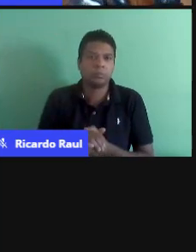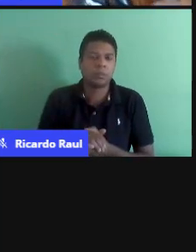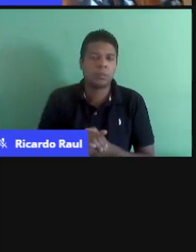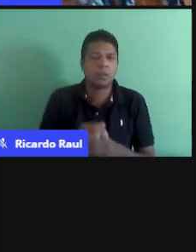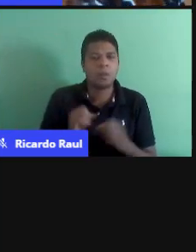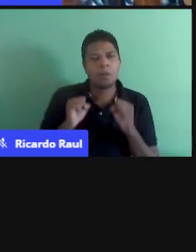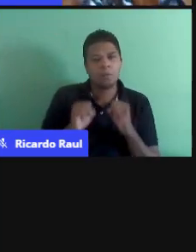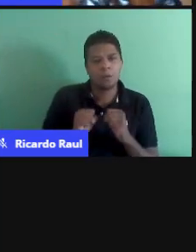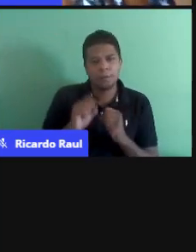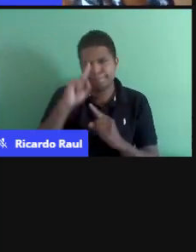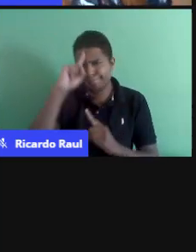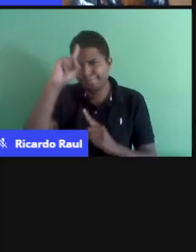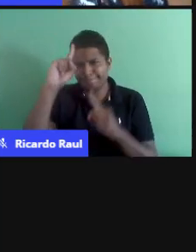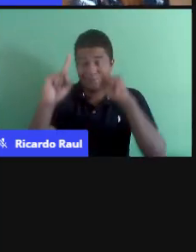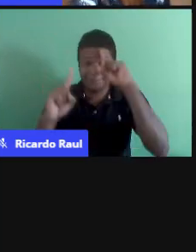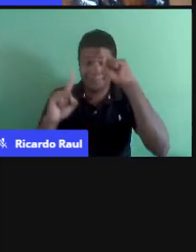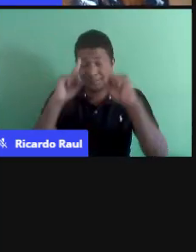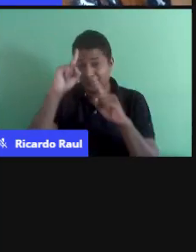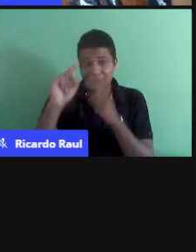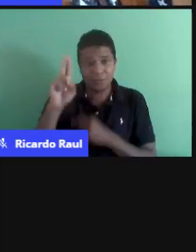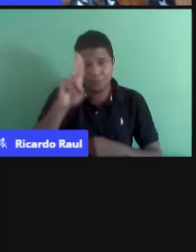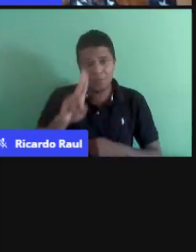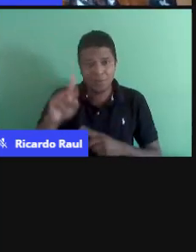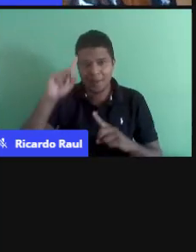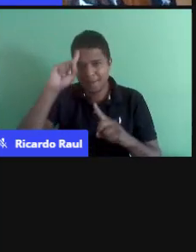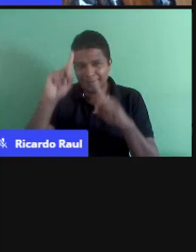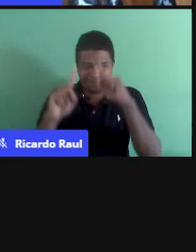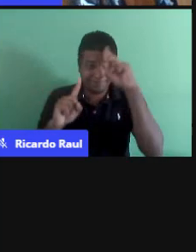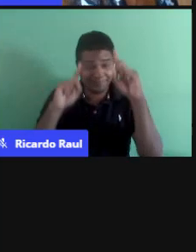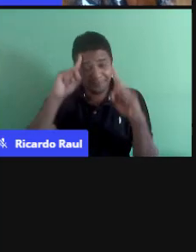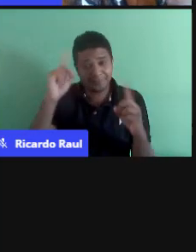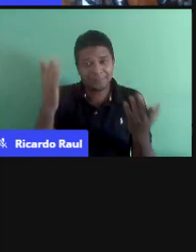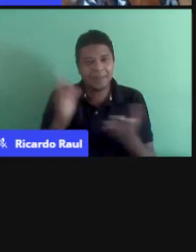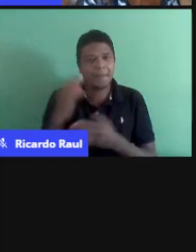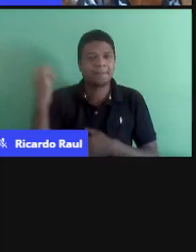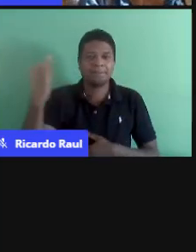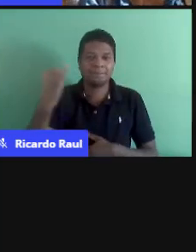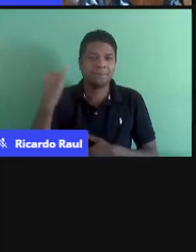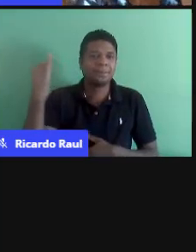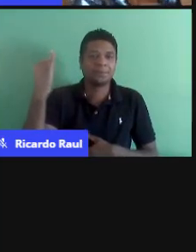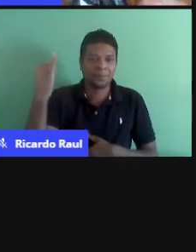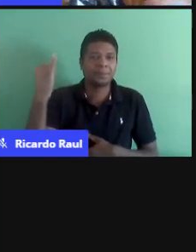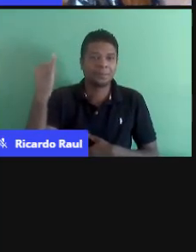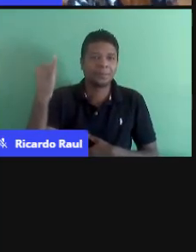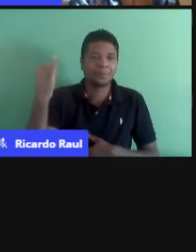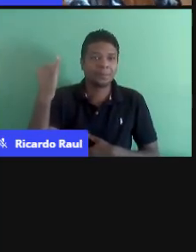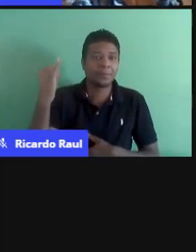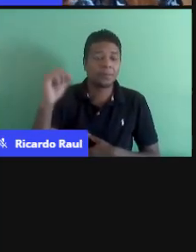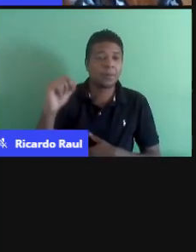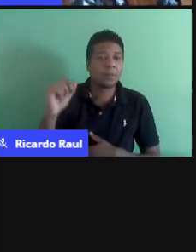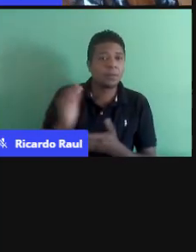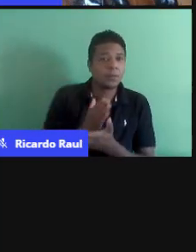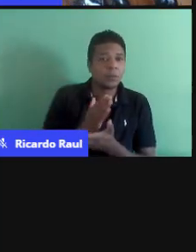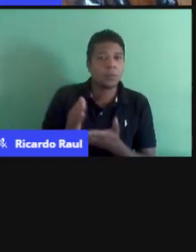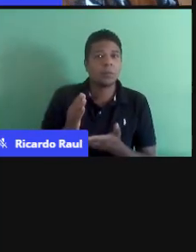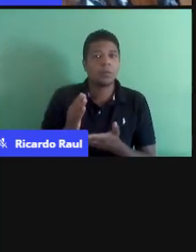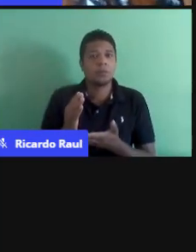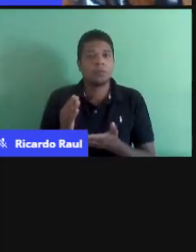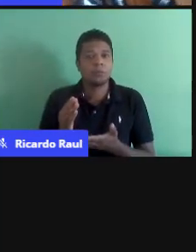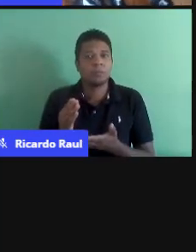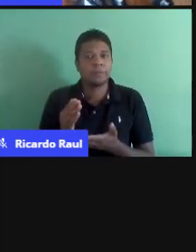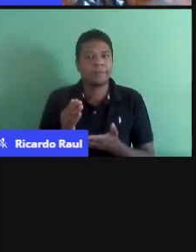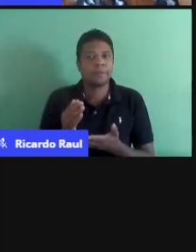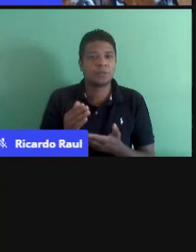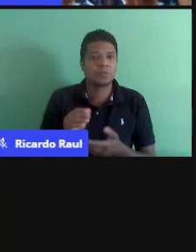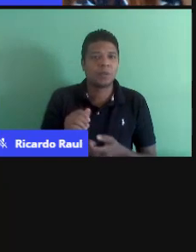ser criativos também, usar nossa criatividade. E é muito importante, ainda que muitas vezes os recursos sejam escassos,